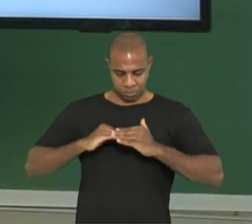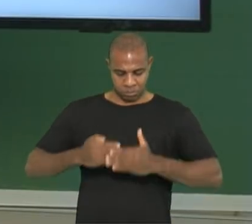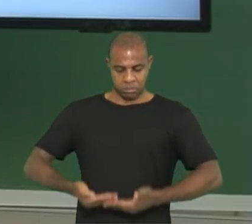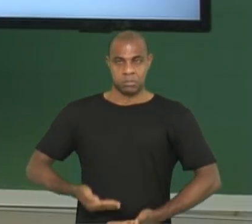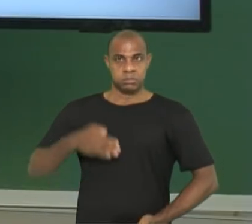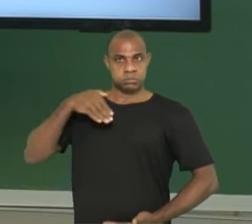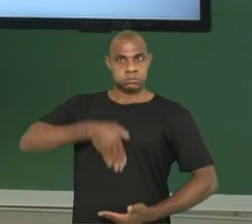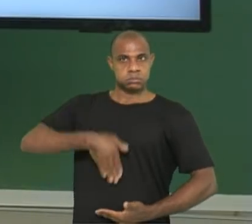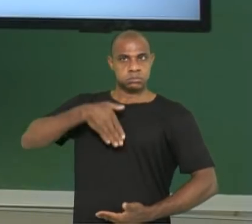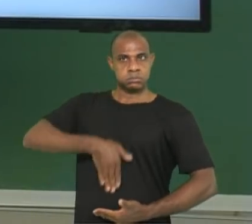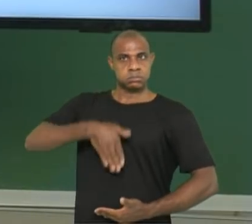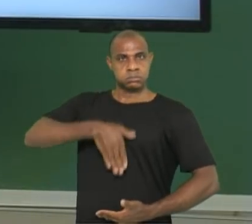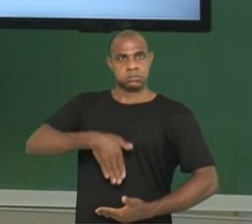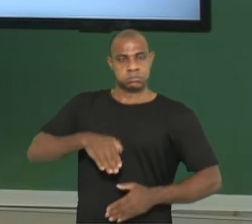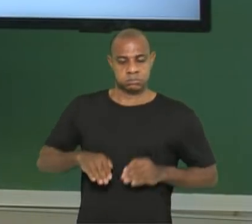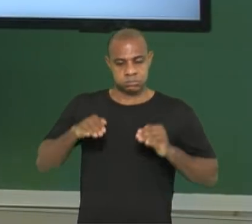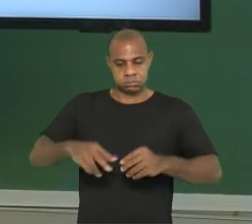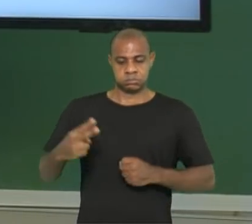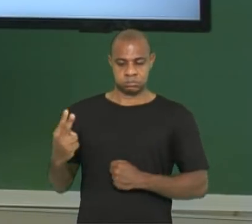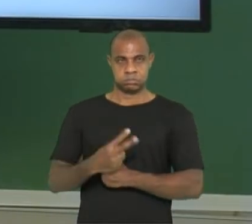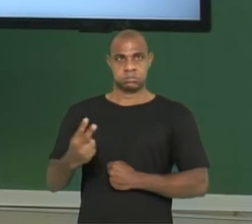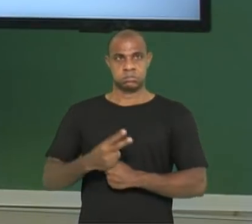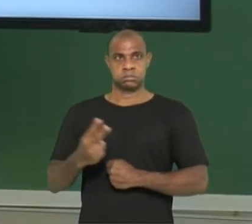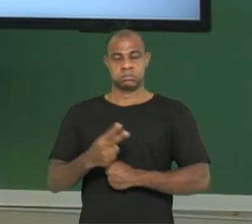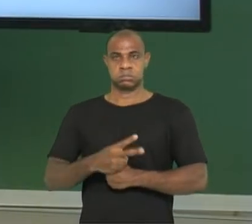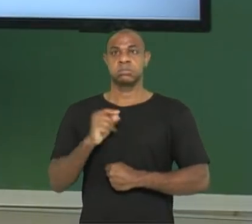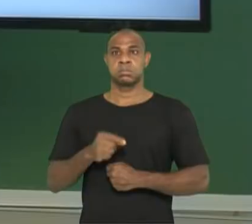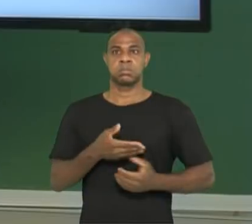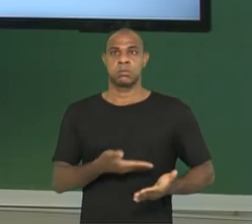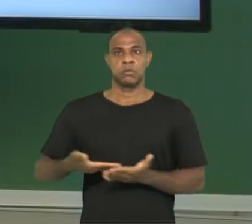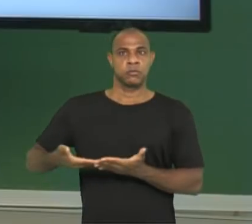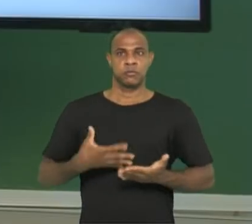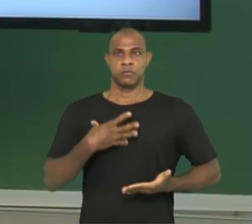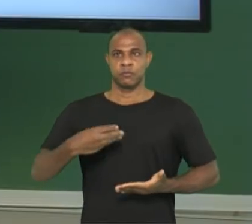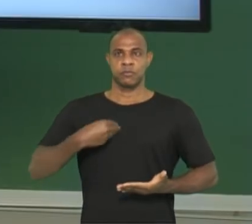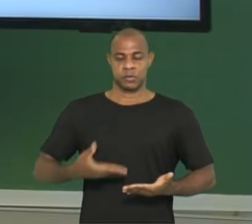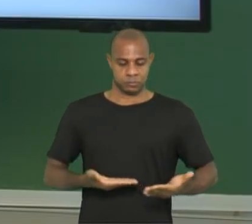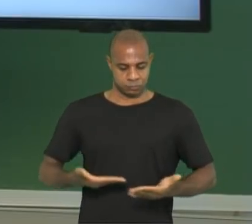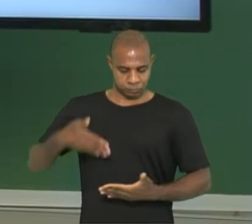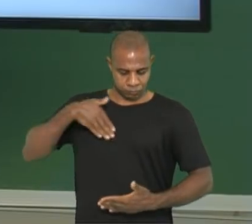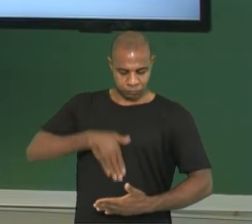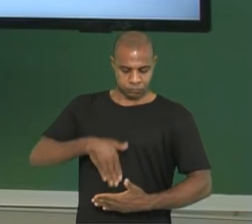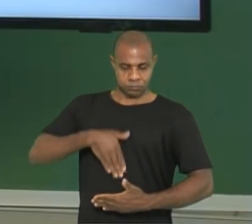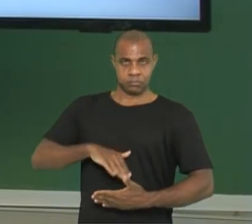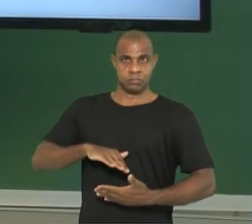marsúpio, que serve para proteger, para carregar os filhotes durante algum tempo.